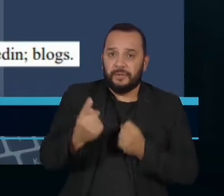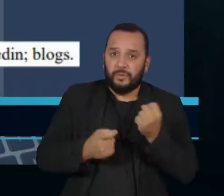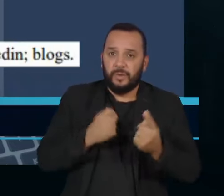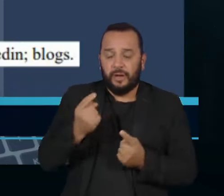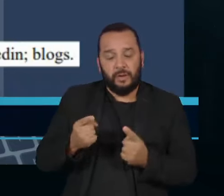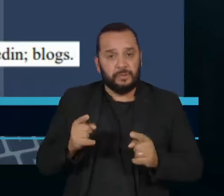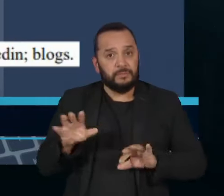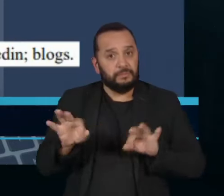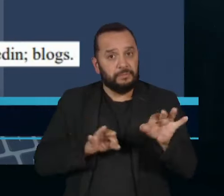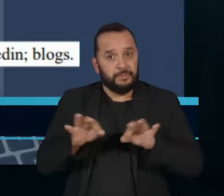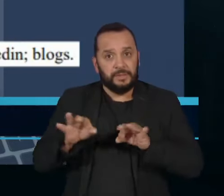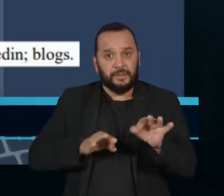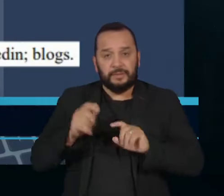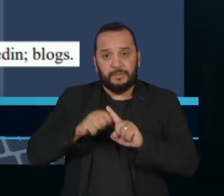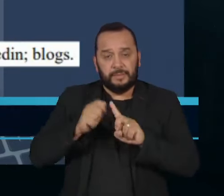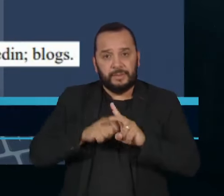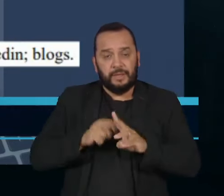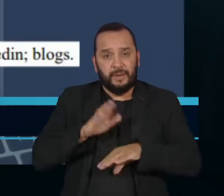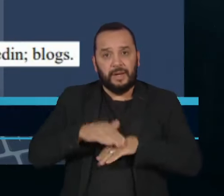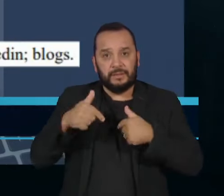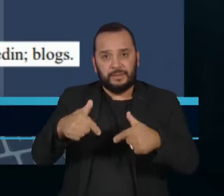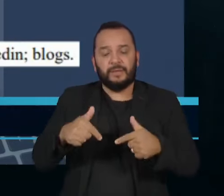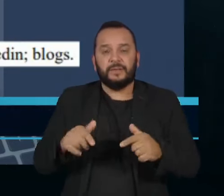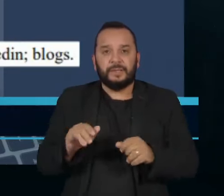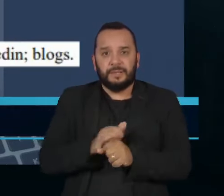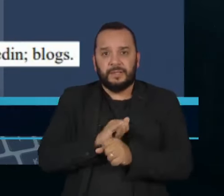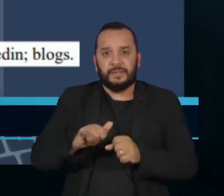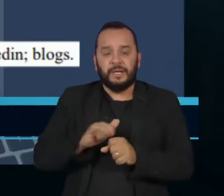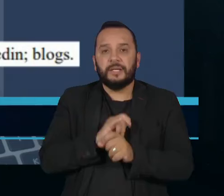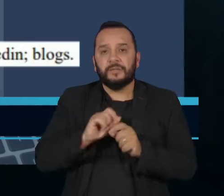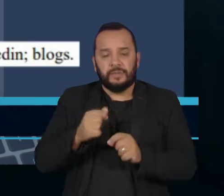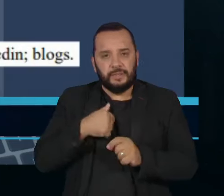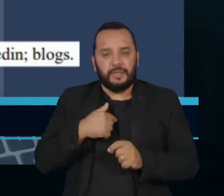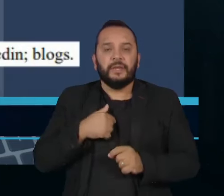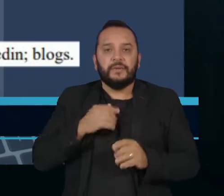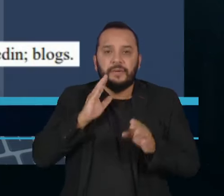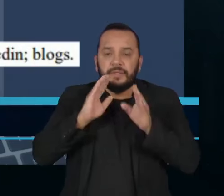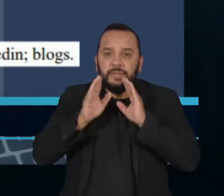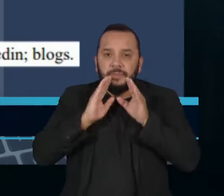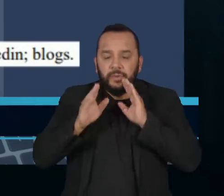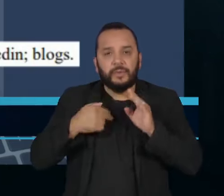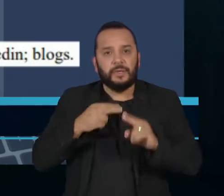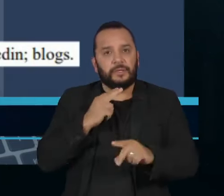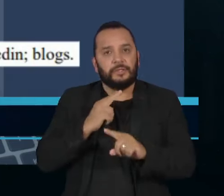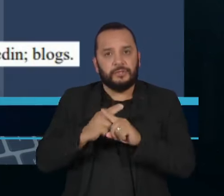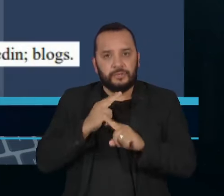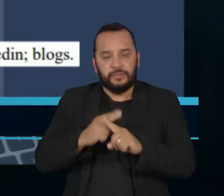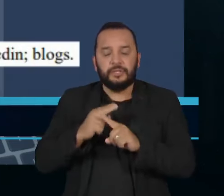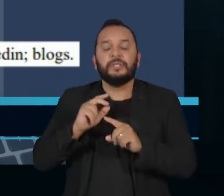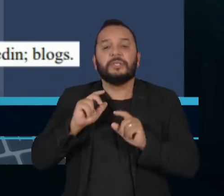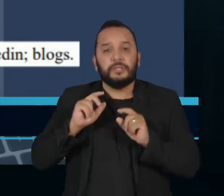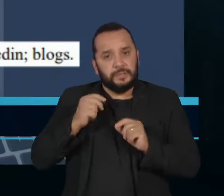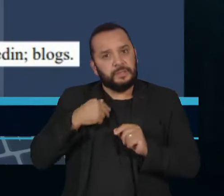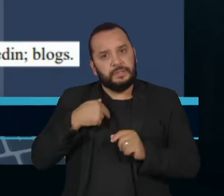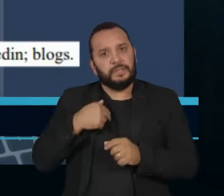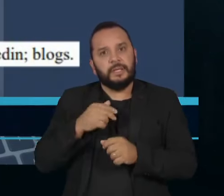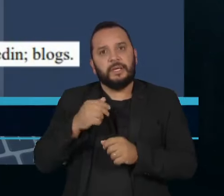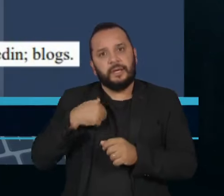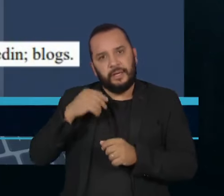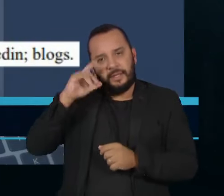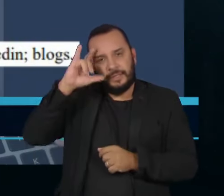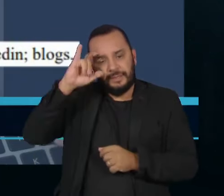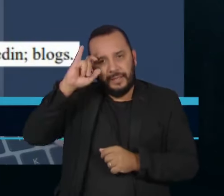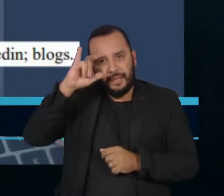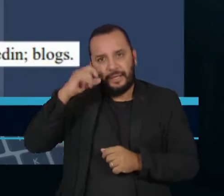ação estratégica para atuação no Facebook x YouTube Instagram flicker tiktok